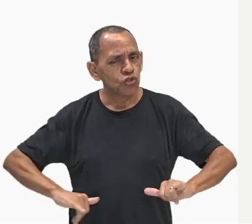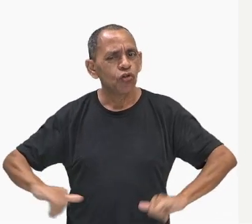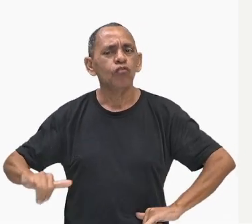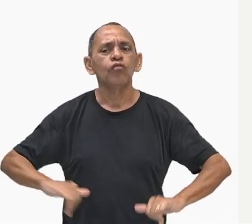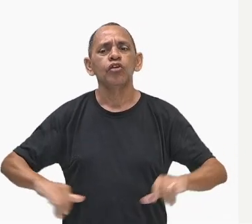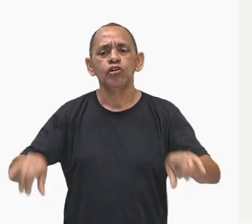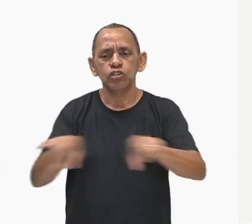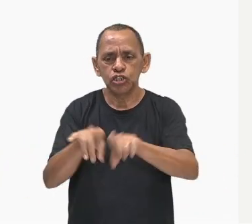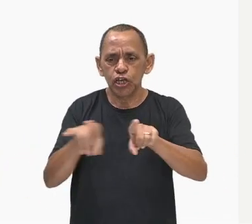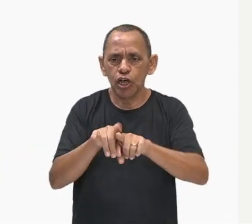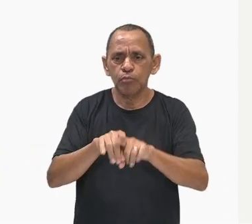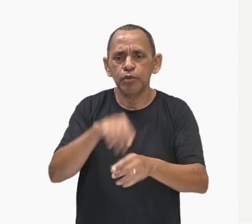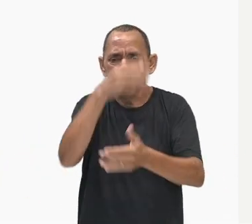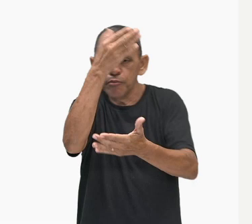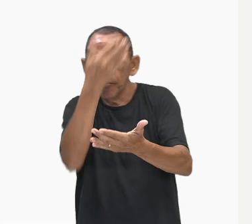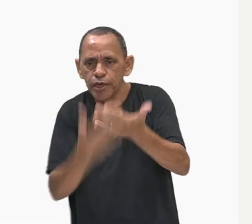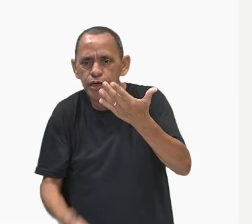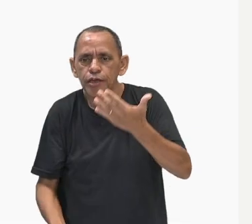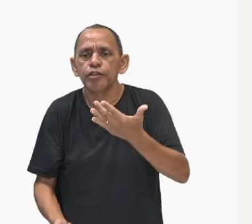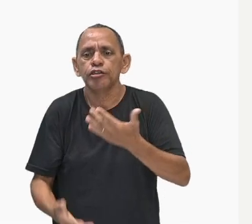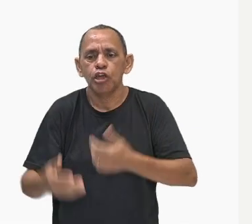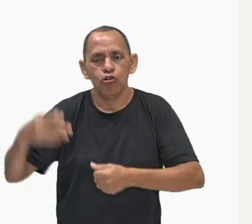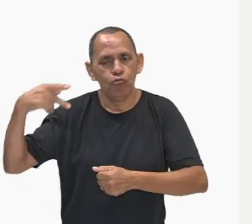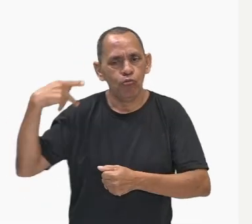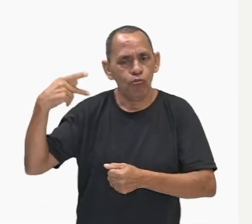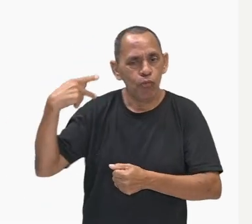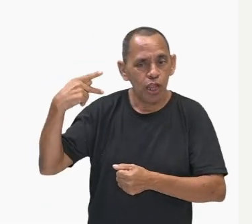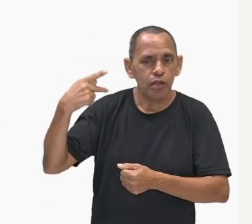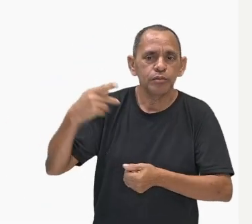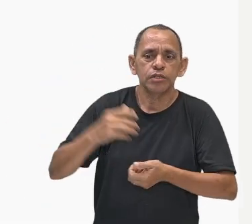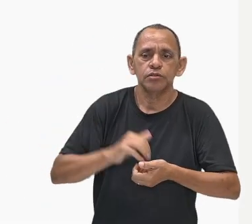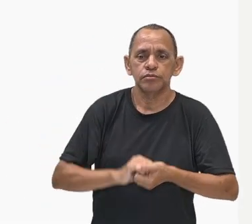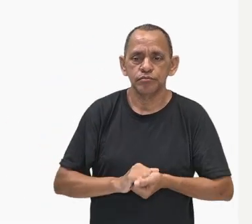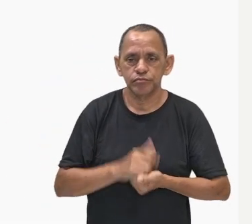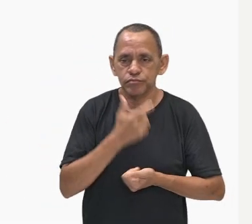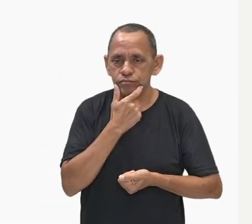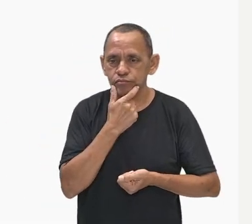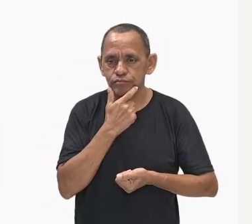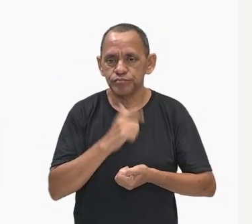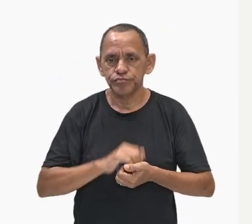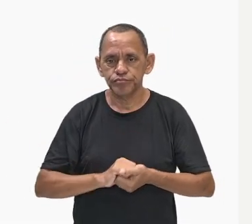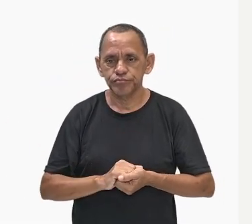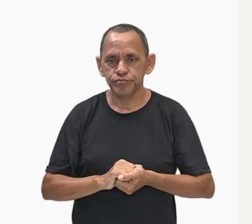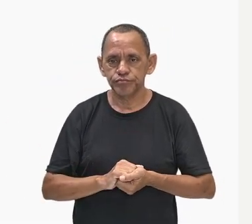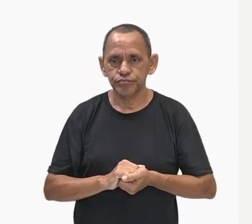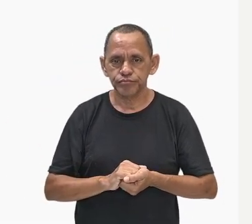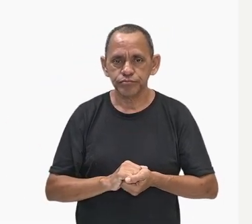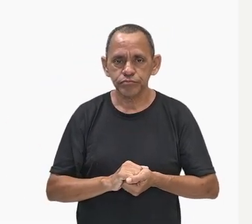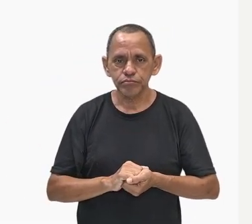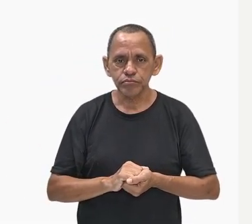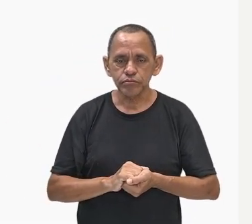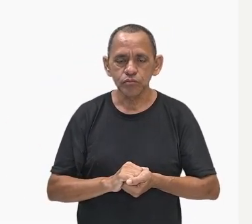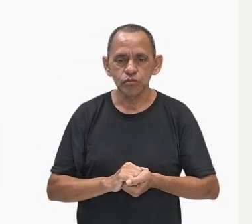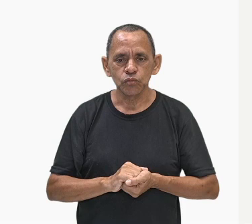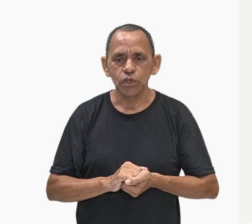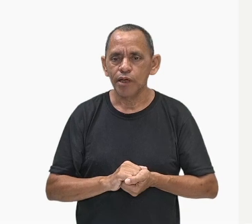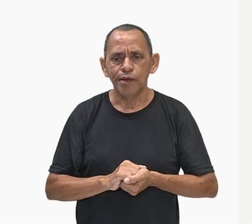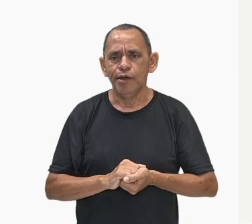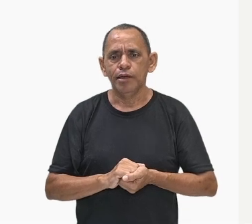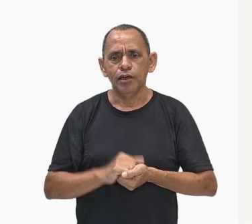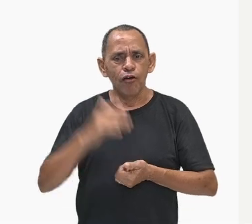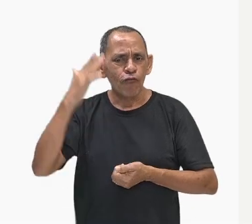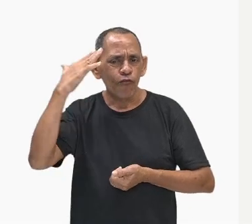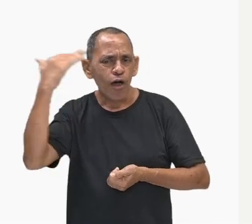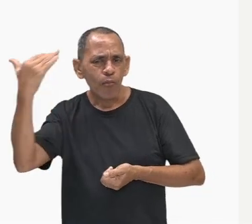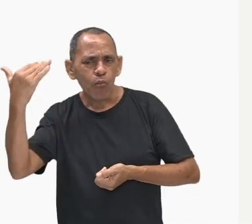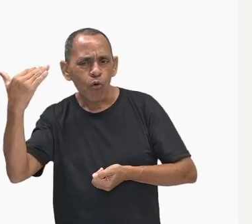dentro do próprio parlamento inglês. Vamos adiante, galera. Sem o mesmo prestígio do pai, Richard